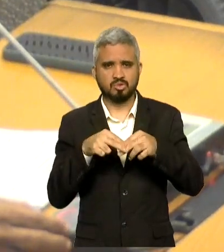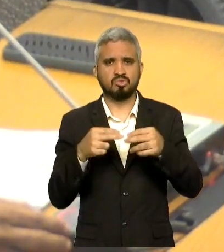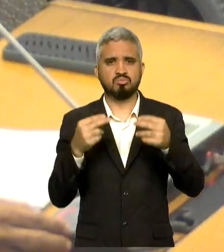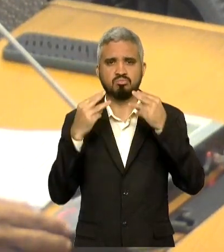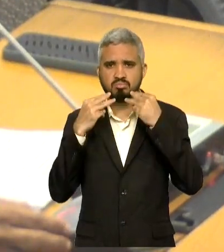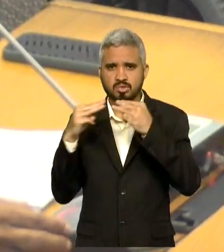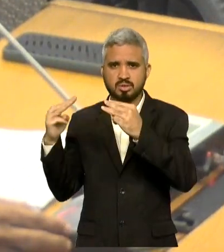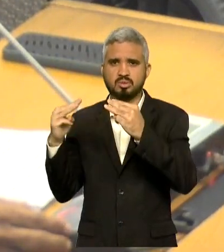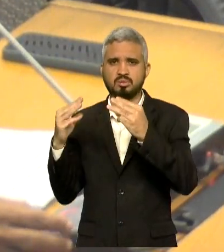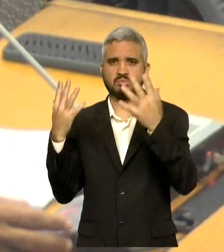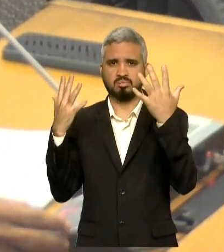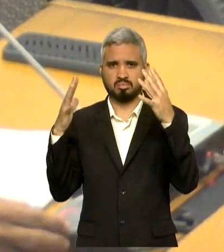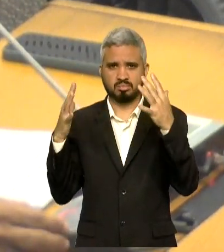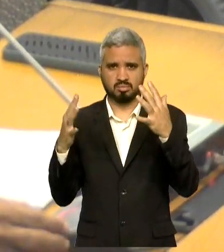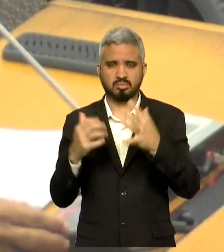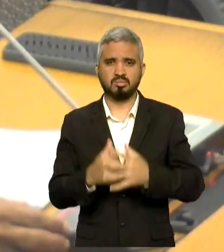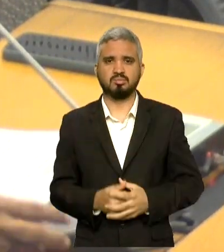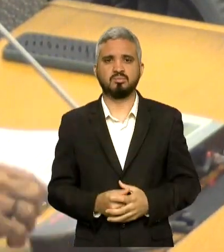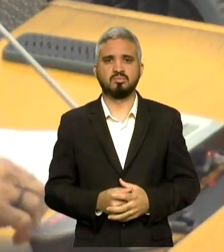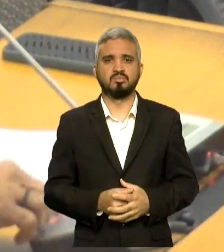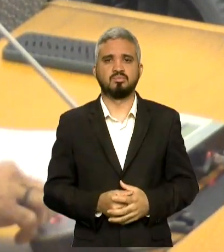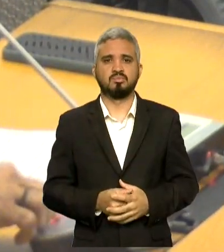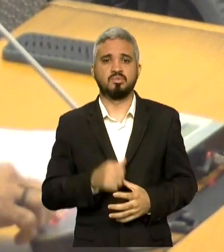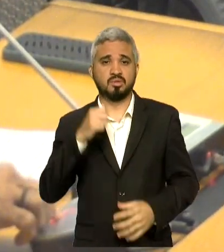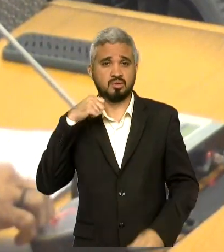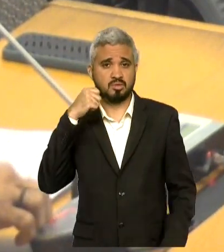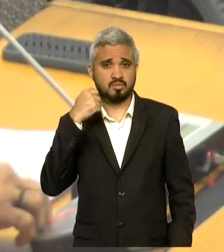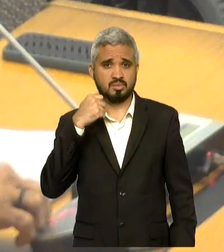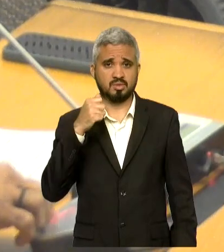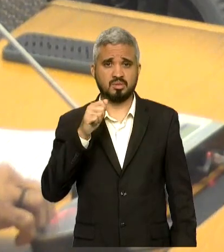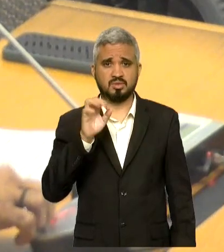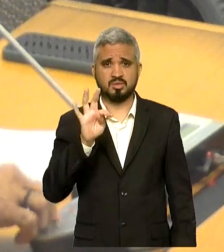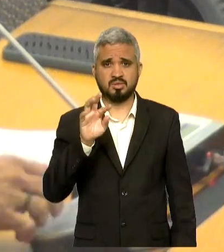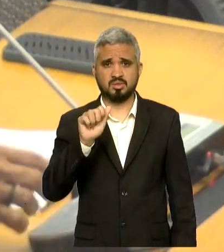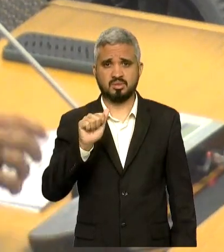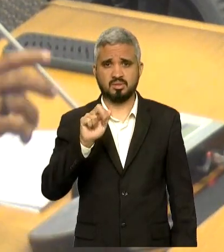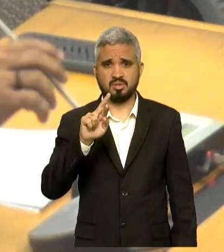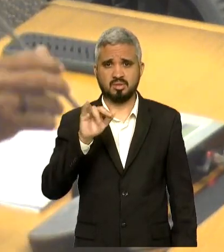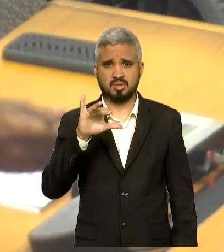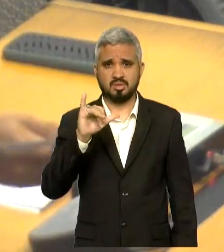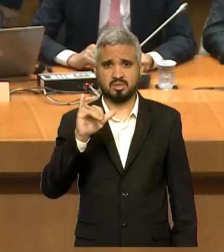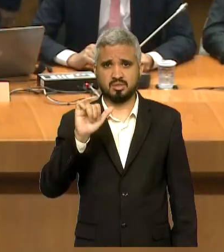homenagem de congratulações ao doutor Tarcísio. Muito obrigado a todos que estão subscrevendo.